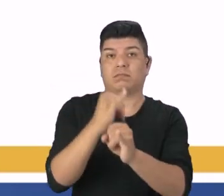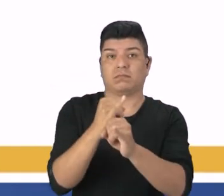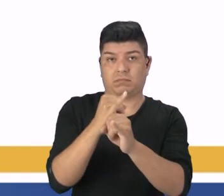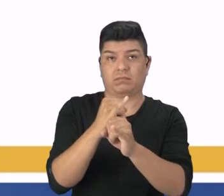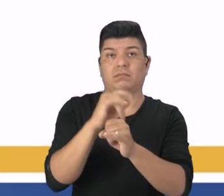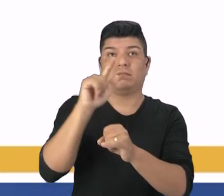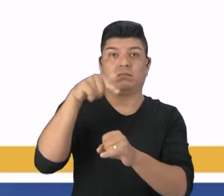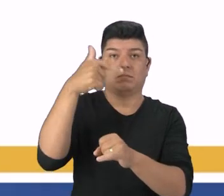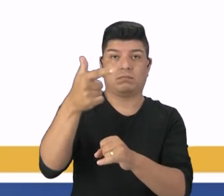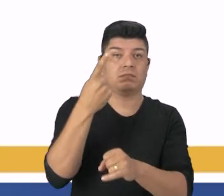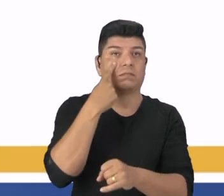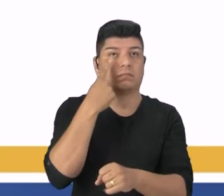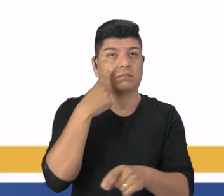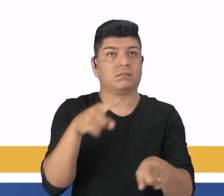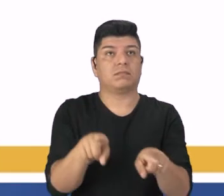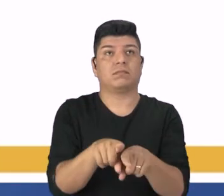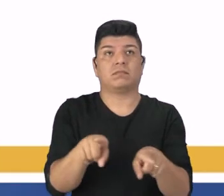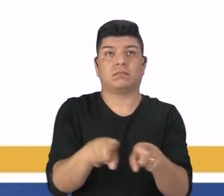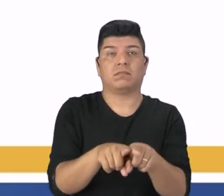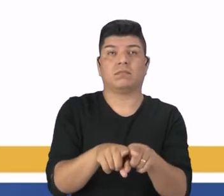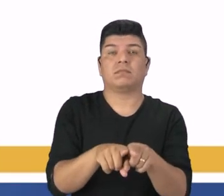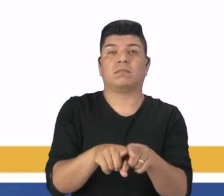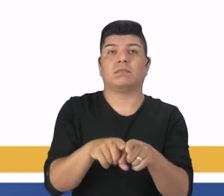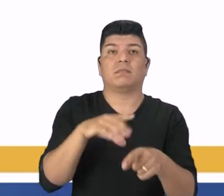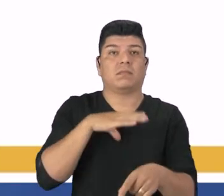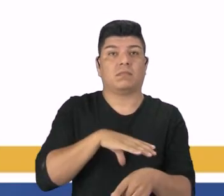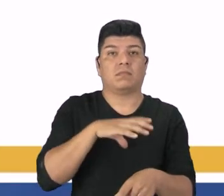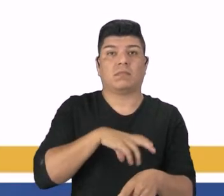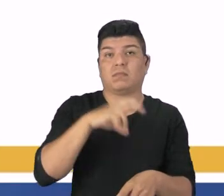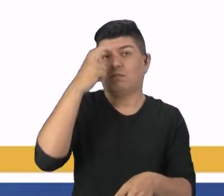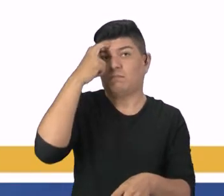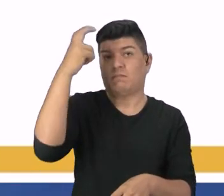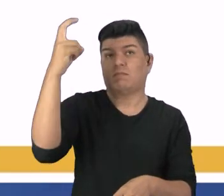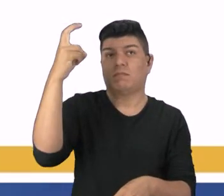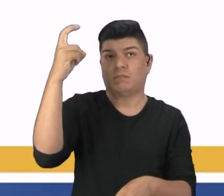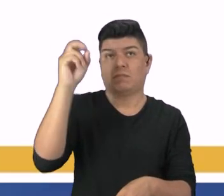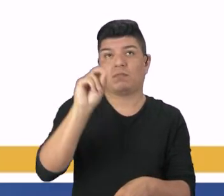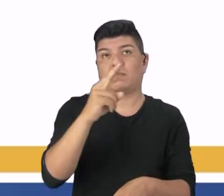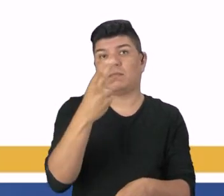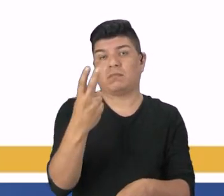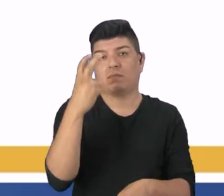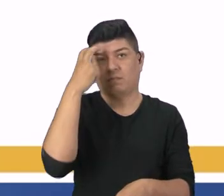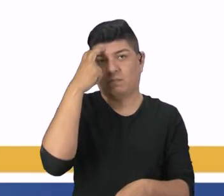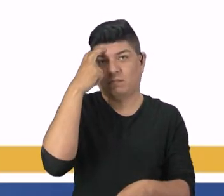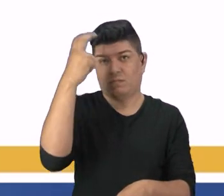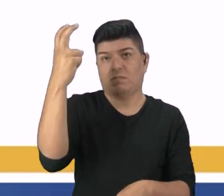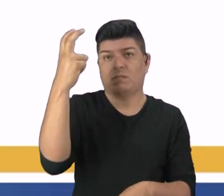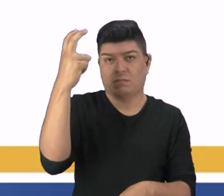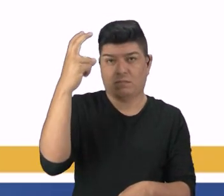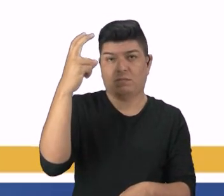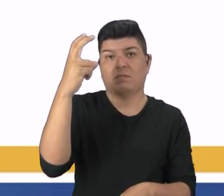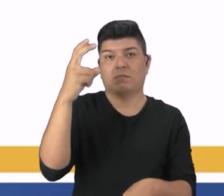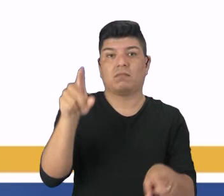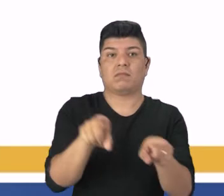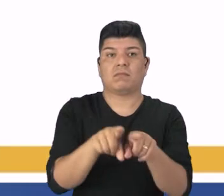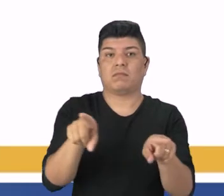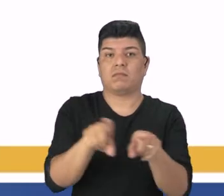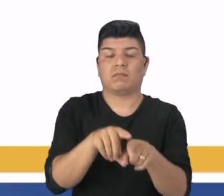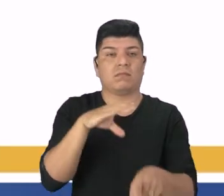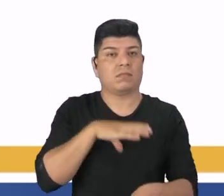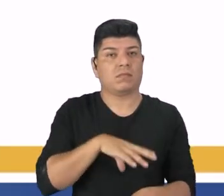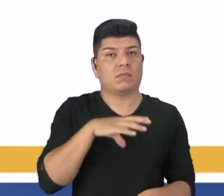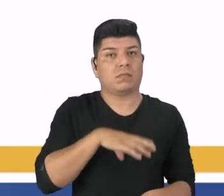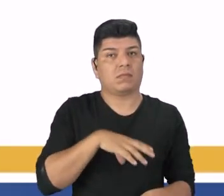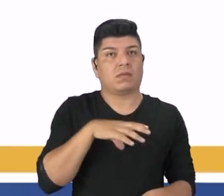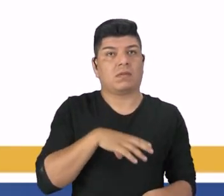ver já um pouco sobre isso. Então, muitas cidades inteligentes ou inteligência artificial que vão fazer parte dessas cidades vão